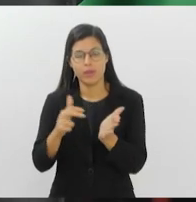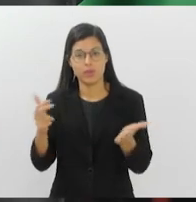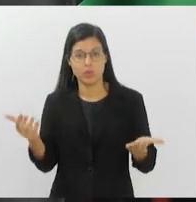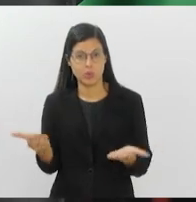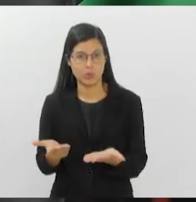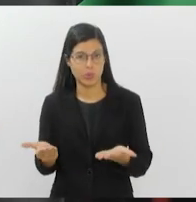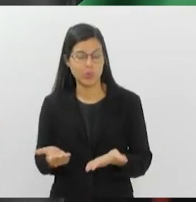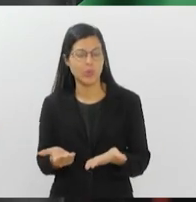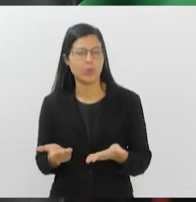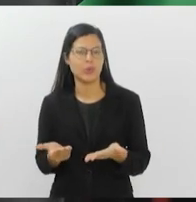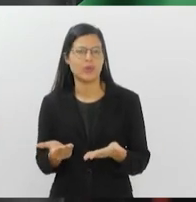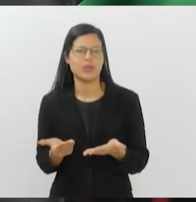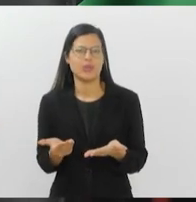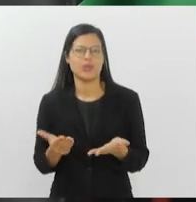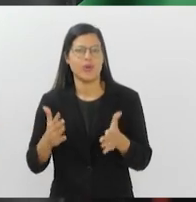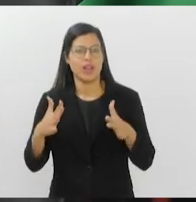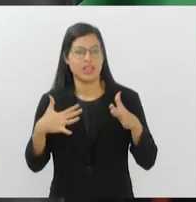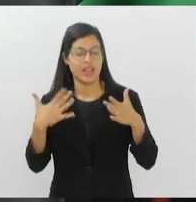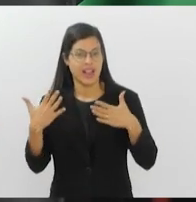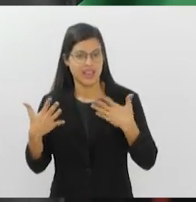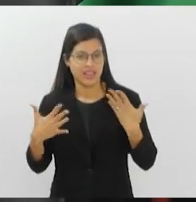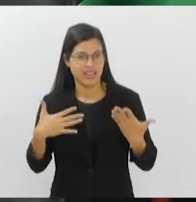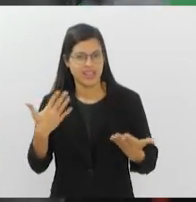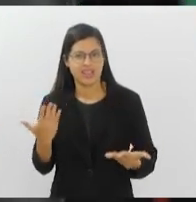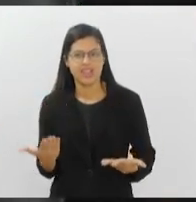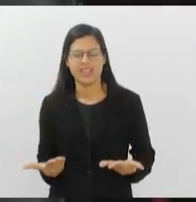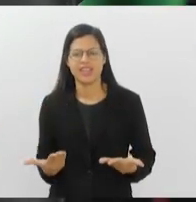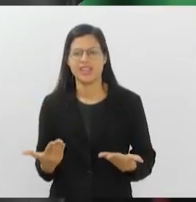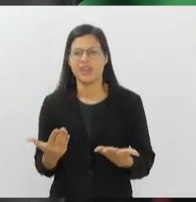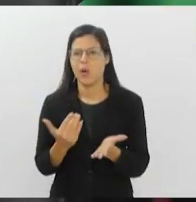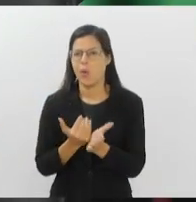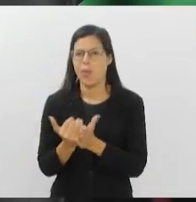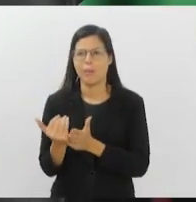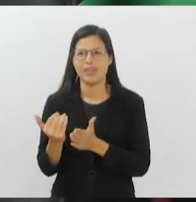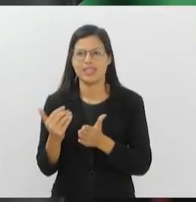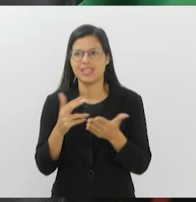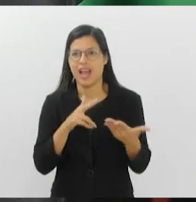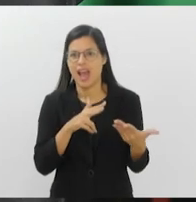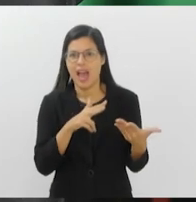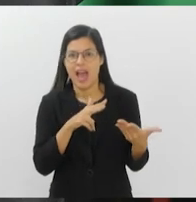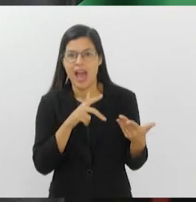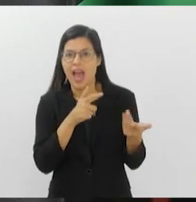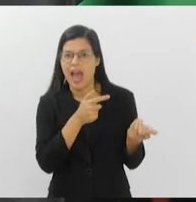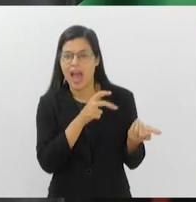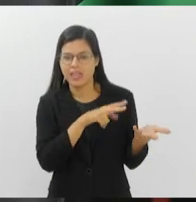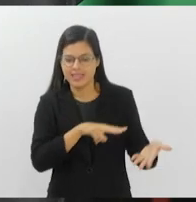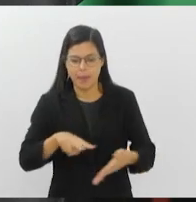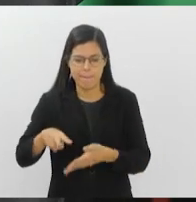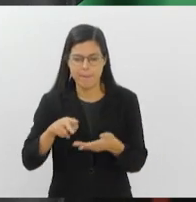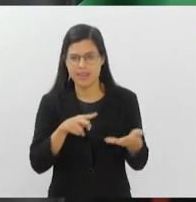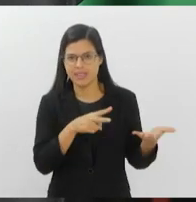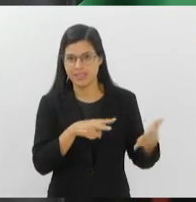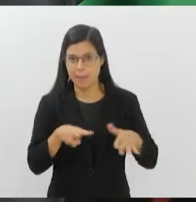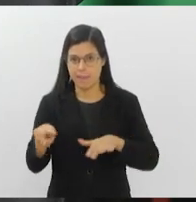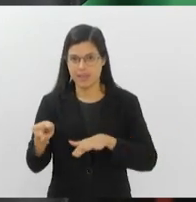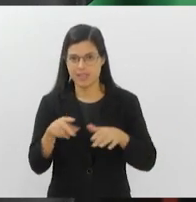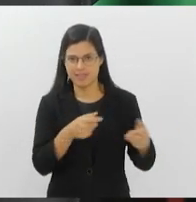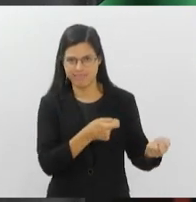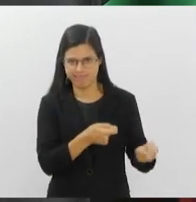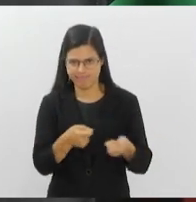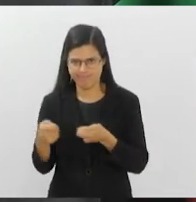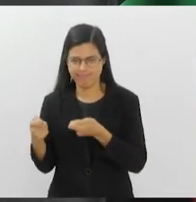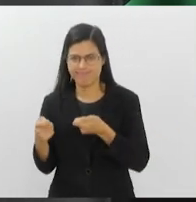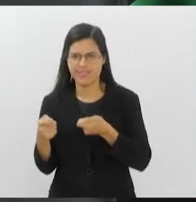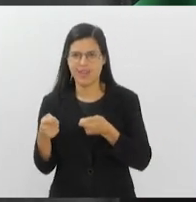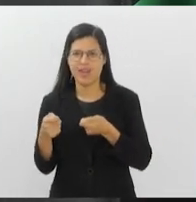tamanha energia, começar amanhã de hoje, começar a nossa semana de trabalho, nosso plenário começa amanhã,